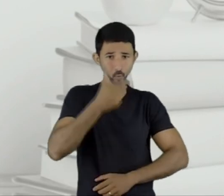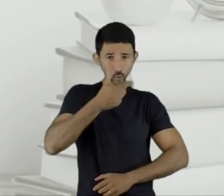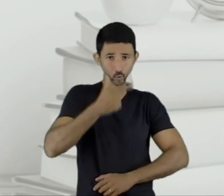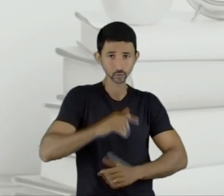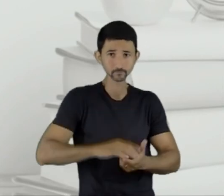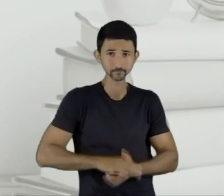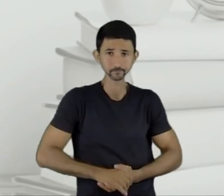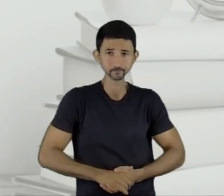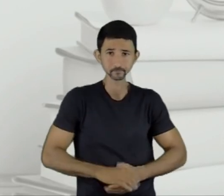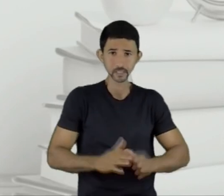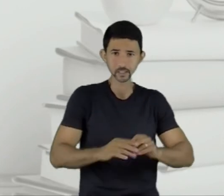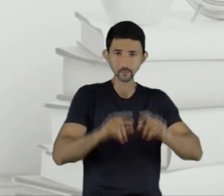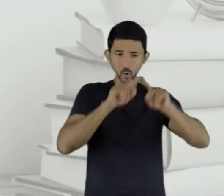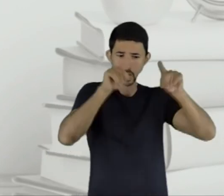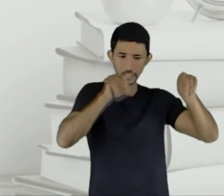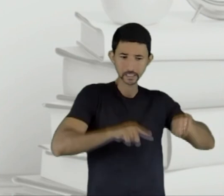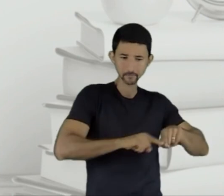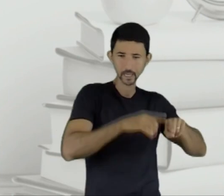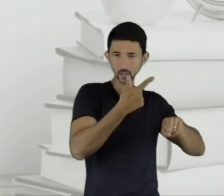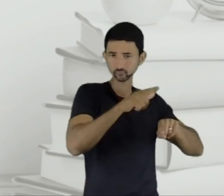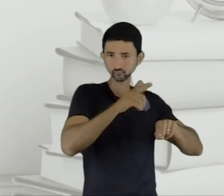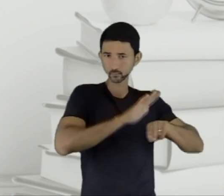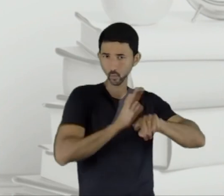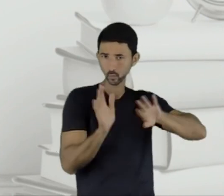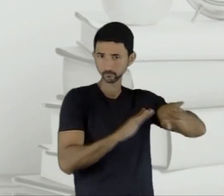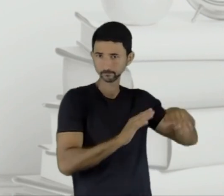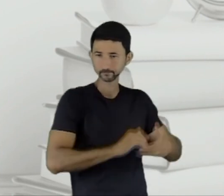sem essa tabela do lado para orientar.